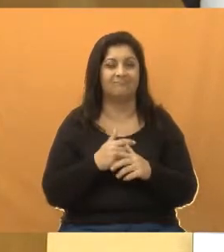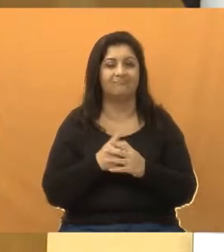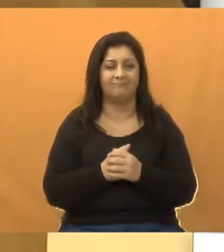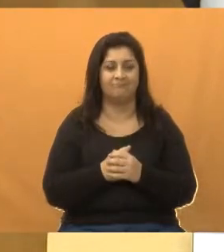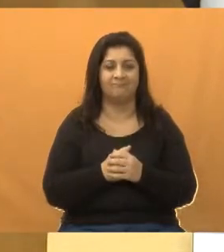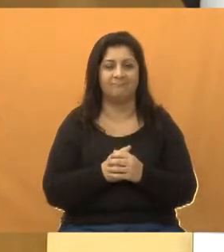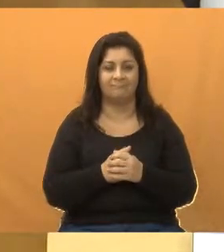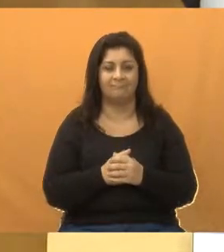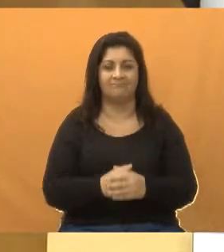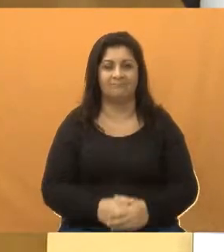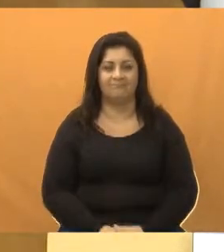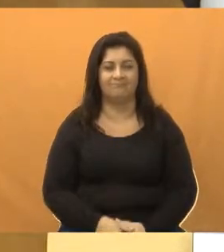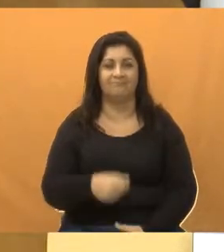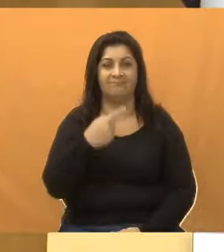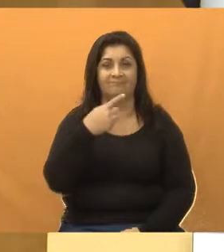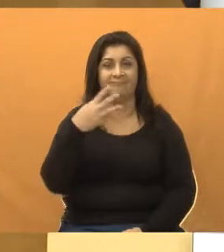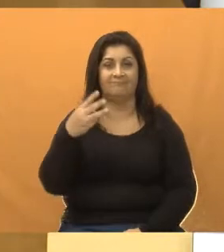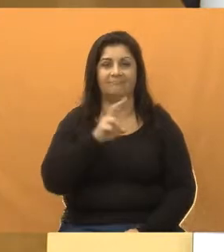13 vereadores.